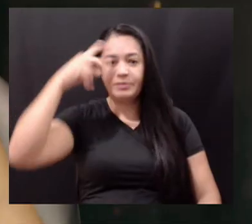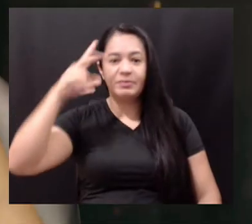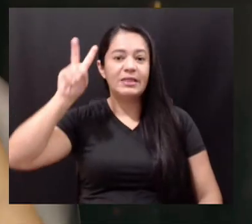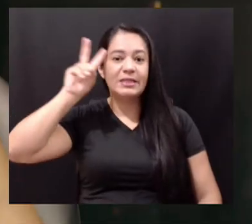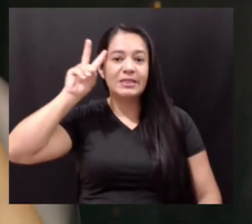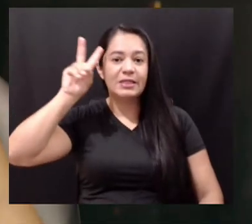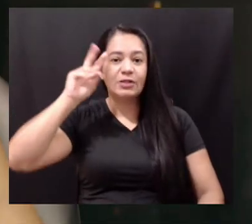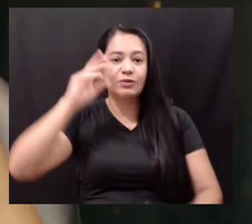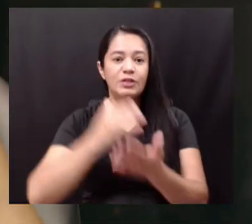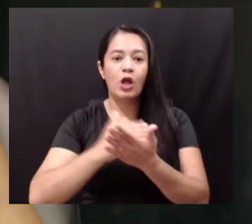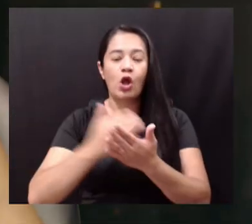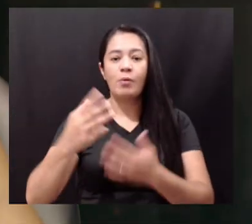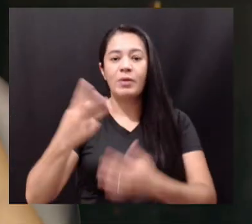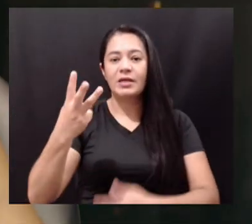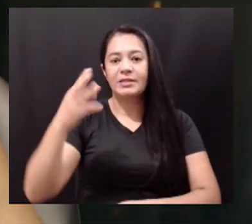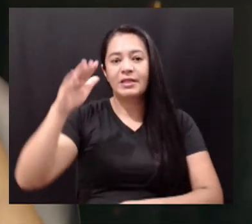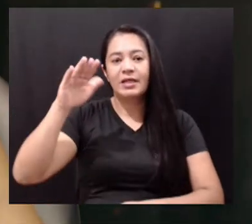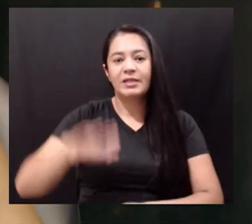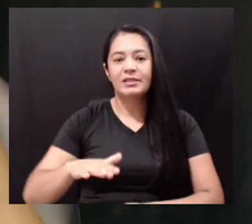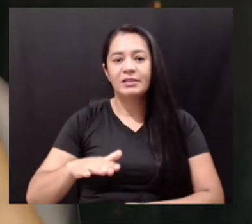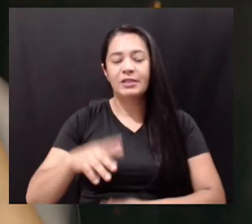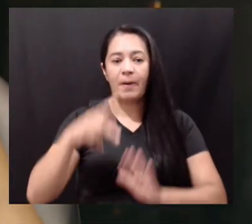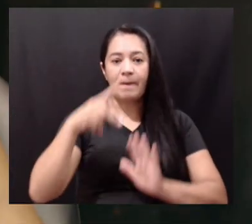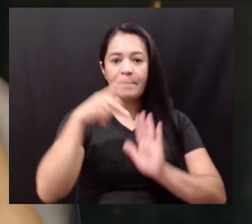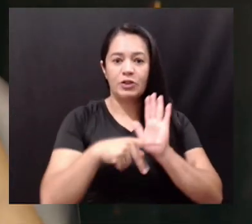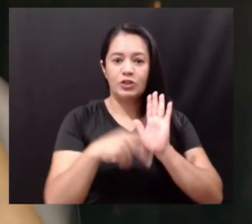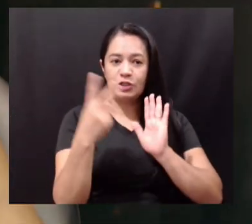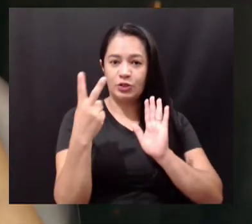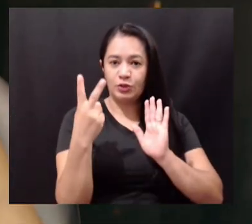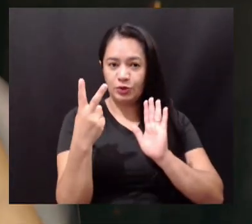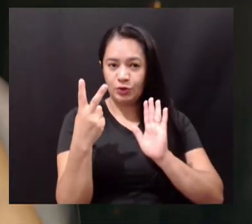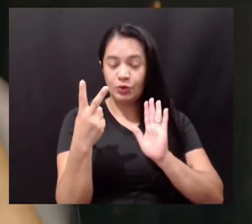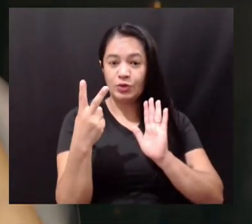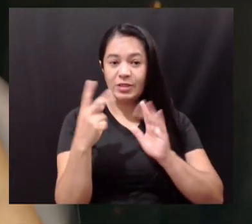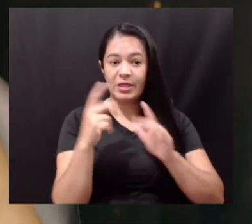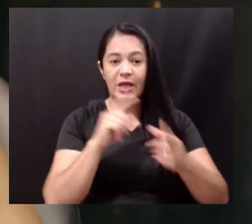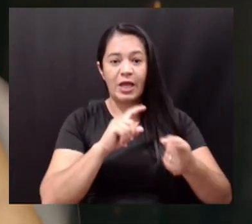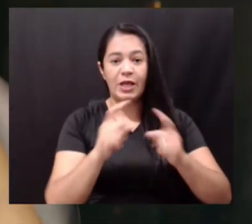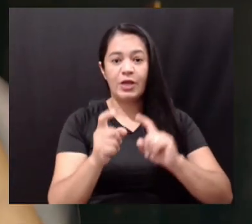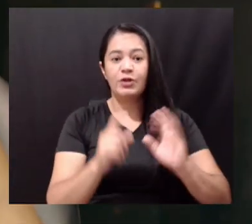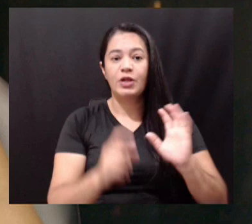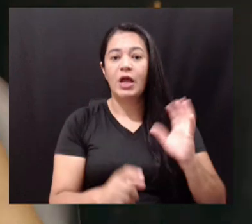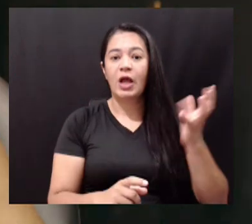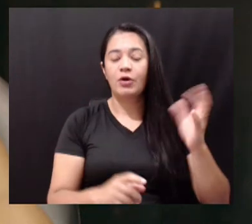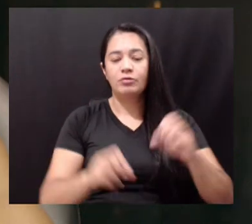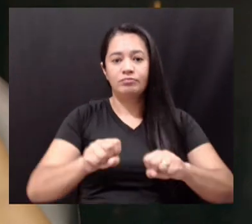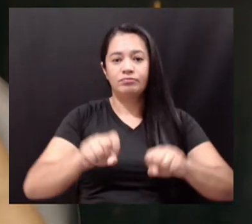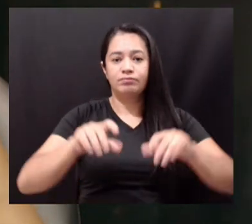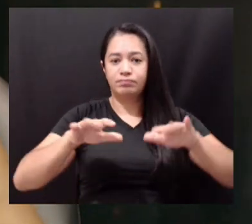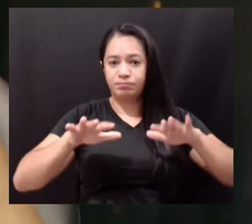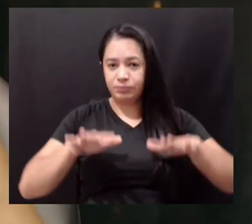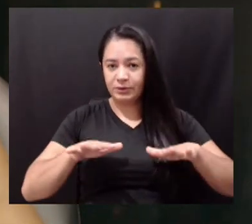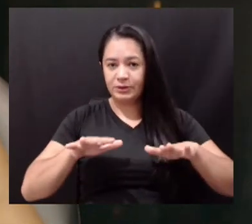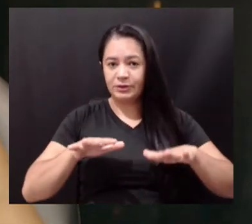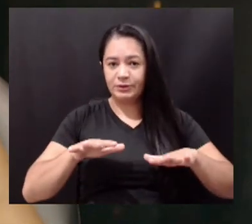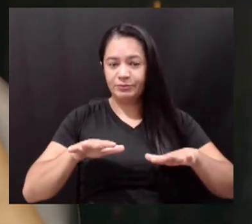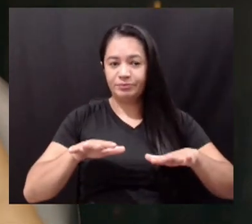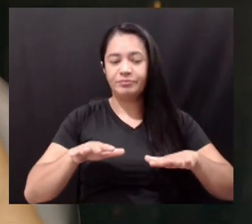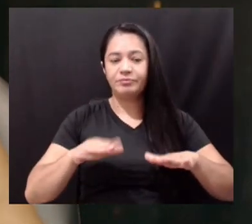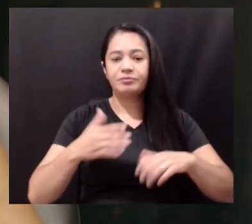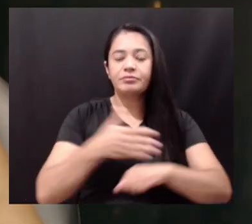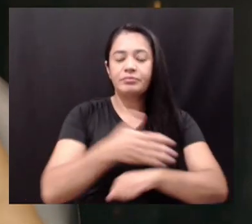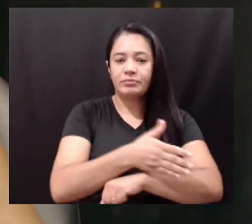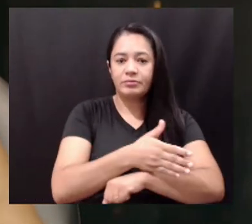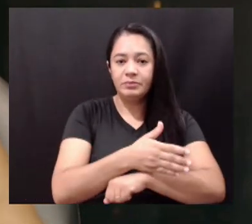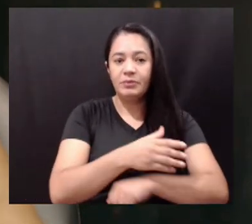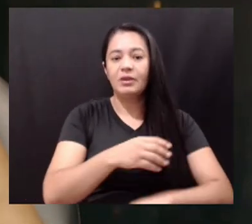pareceres favoráveis a 2 projetos de lei. A reunião será realizada no plenário José Maria Matosinho, entrada Avenida da Saudade,